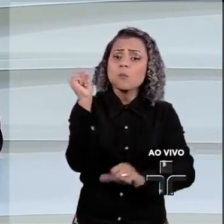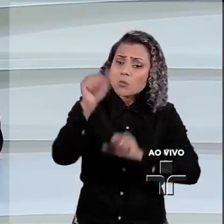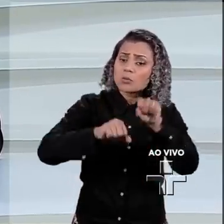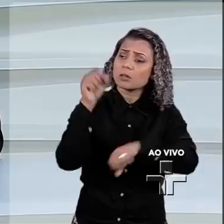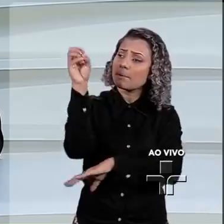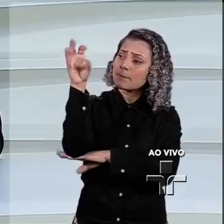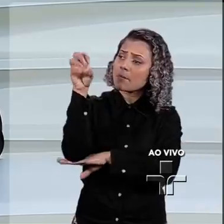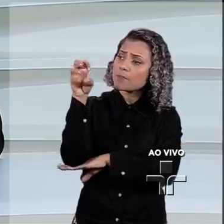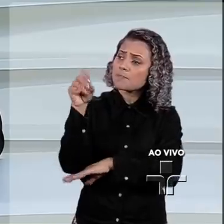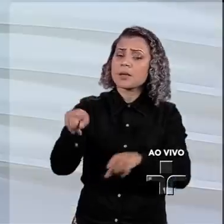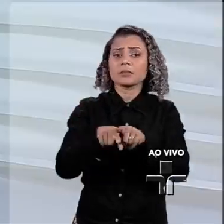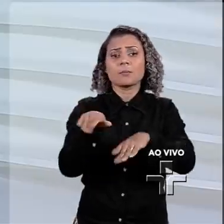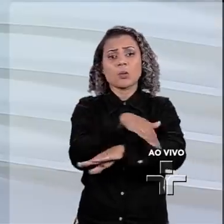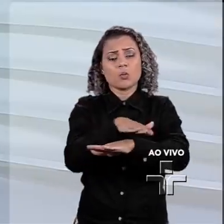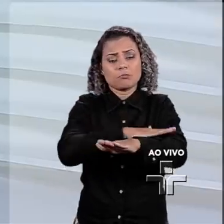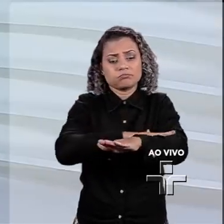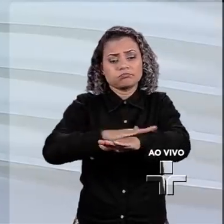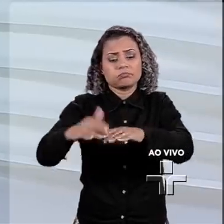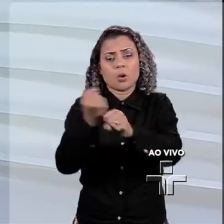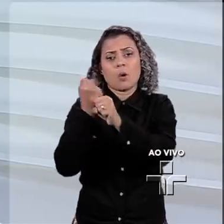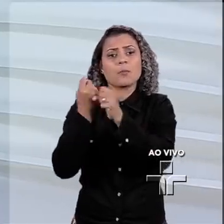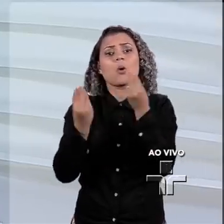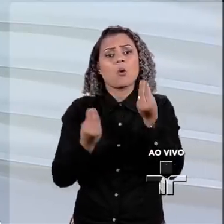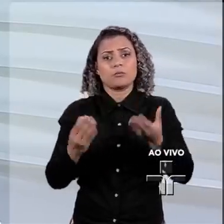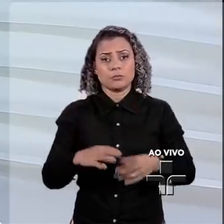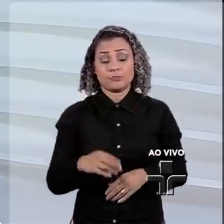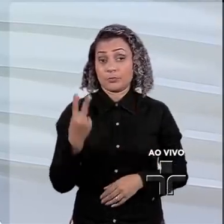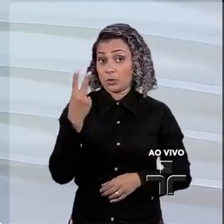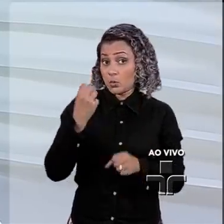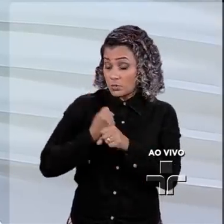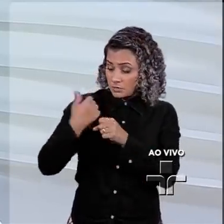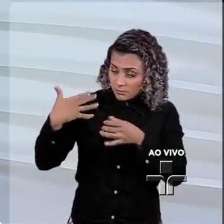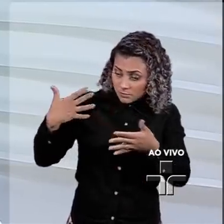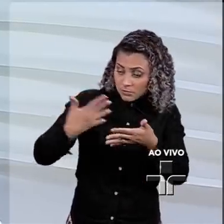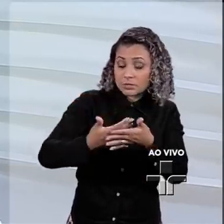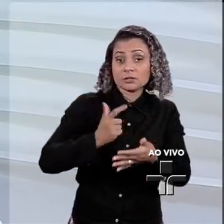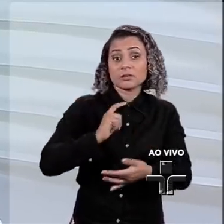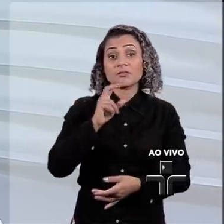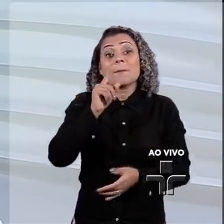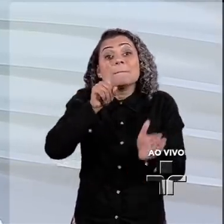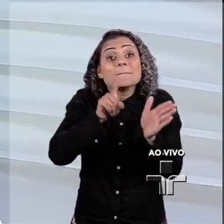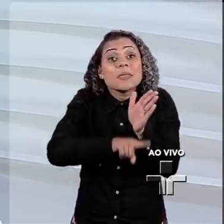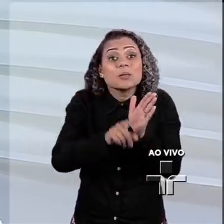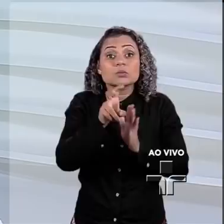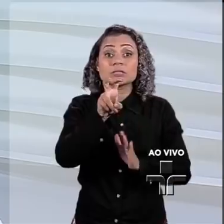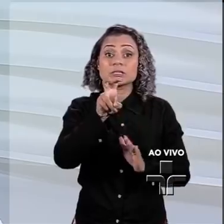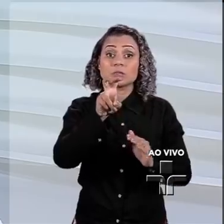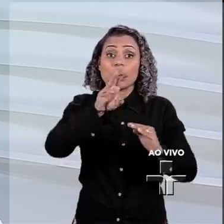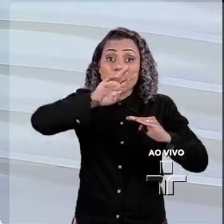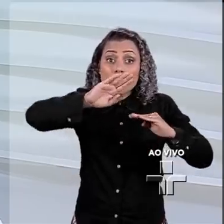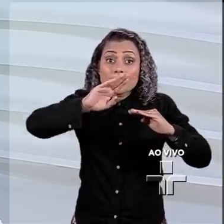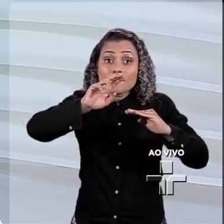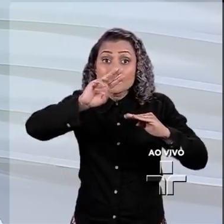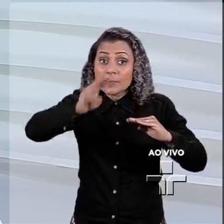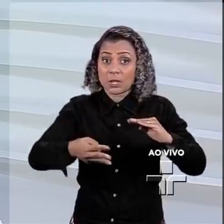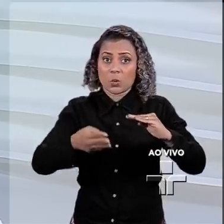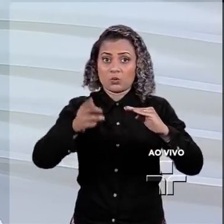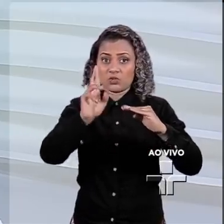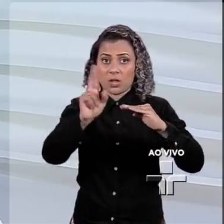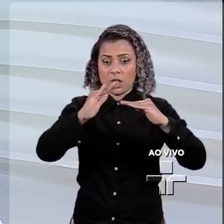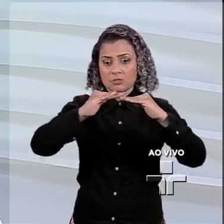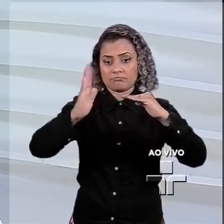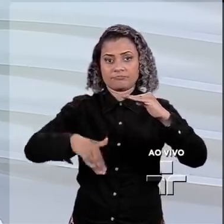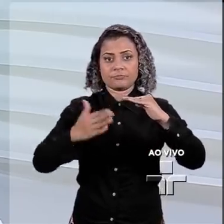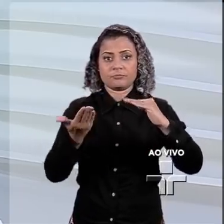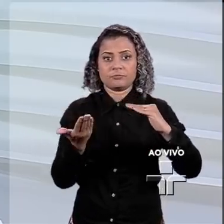e calçadas? Nós tivemos nos últimos 2 anos menos de 5 milhões de reais para calçadas na cidade de São Paulo. Vamos